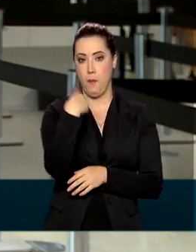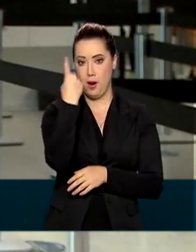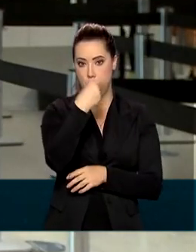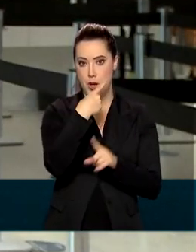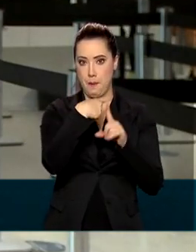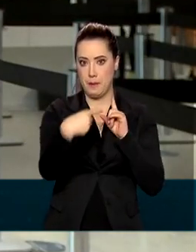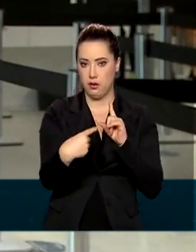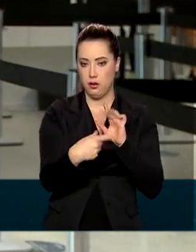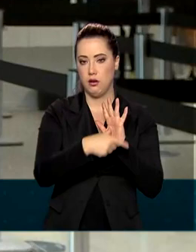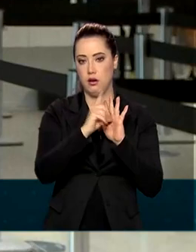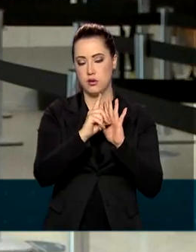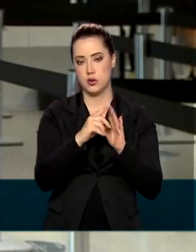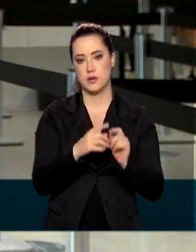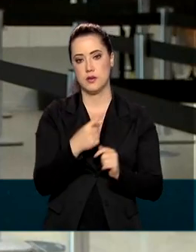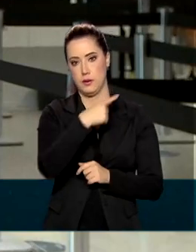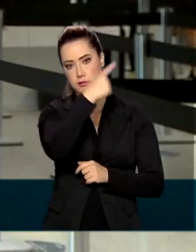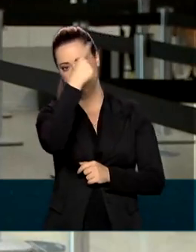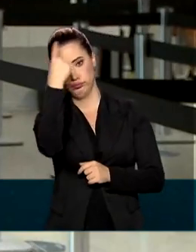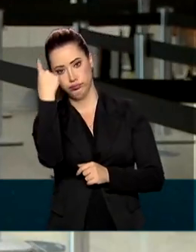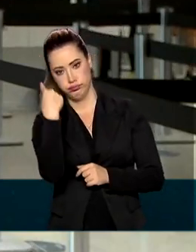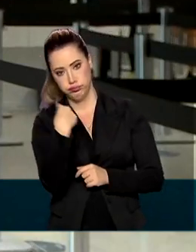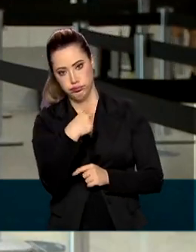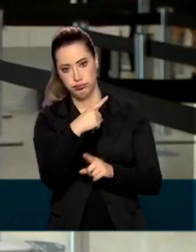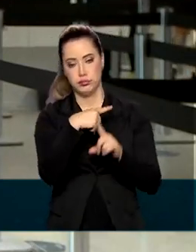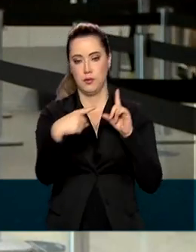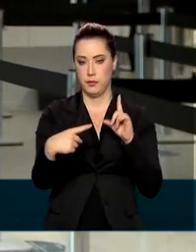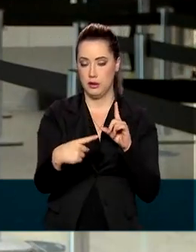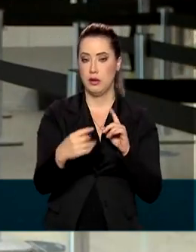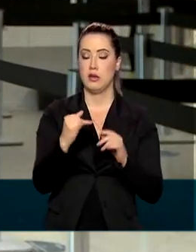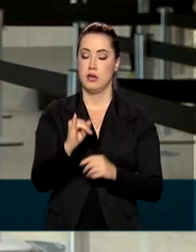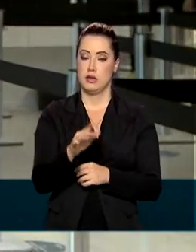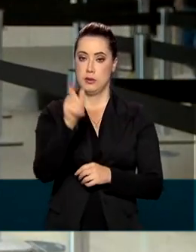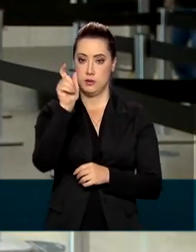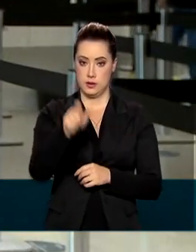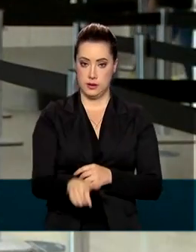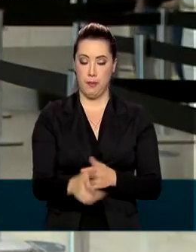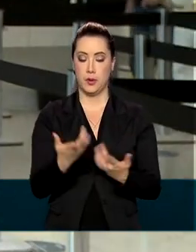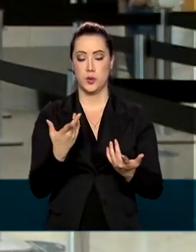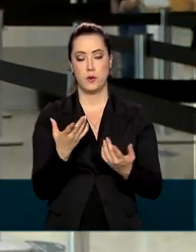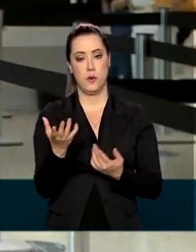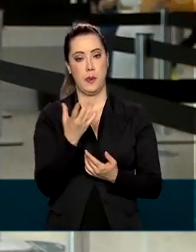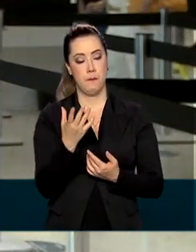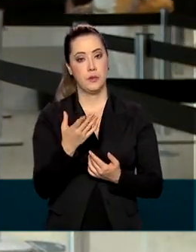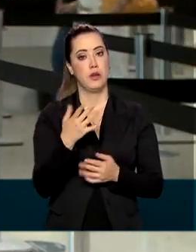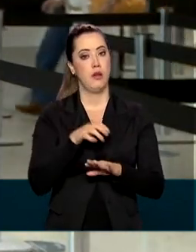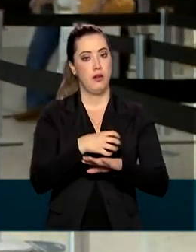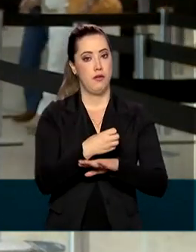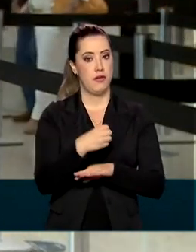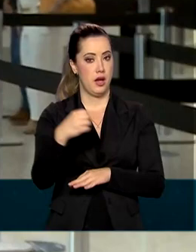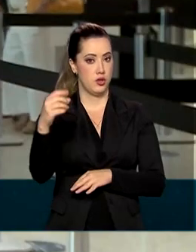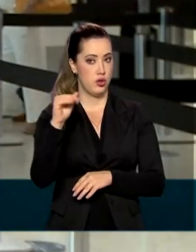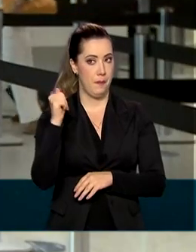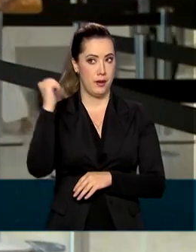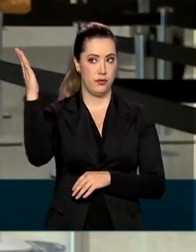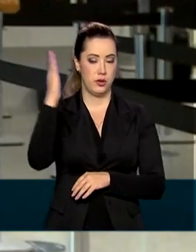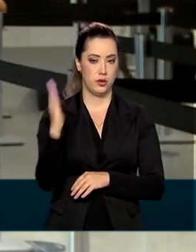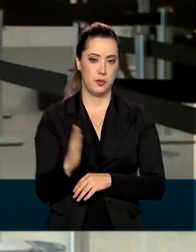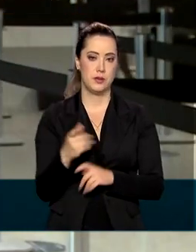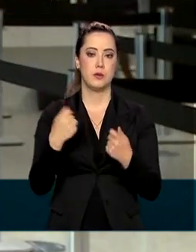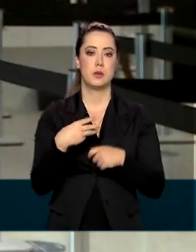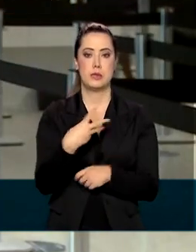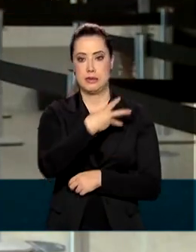hora e meia de antecedência se o voo internacional a orientação é que o passageiro ou compareça três horas antes do horário de decolagem